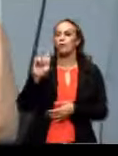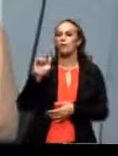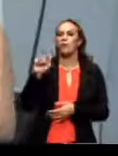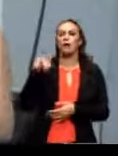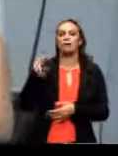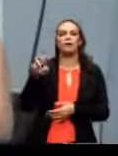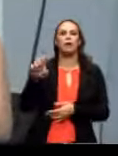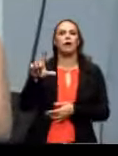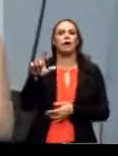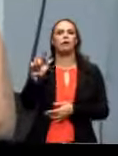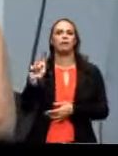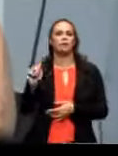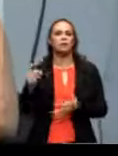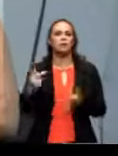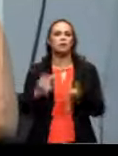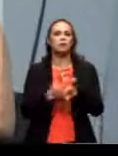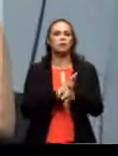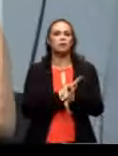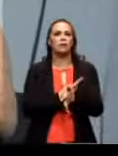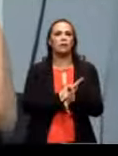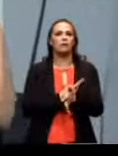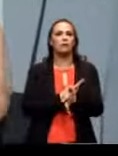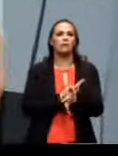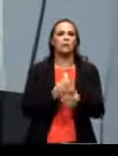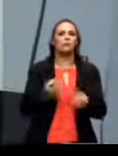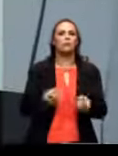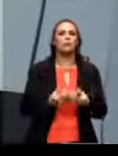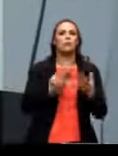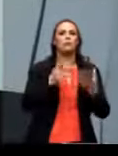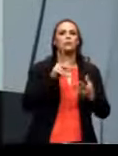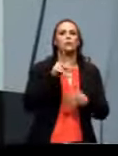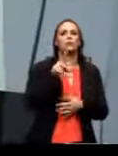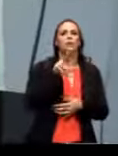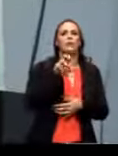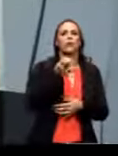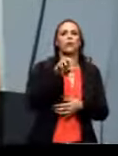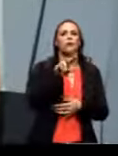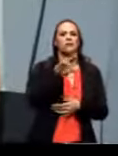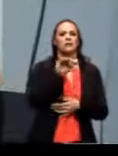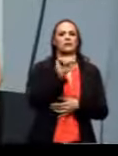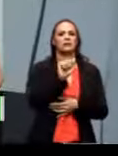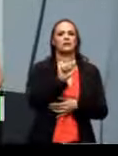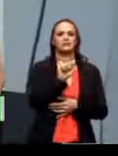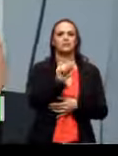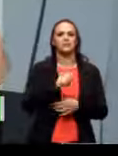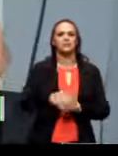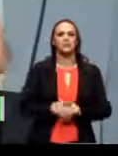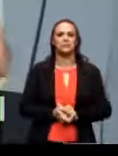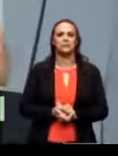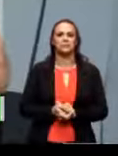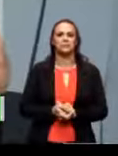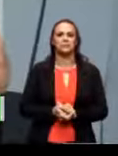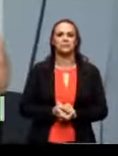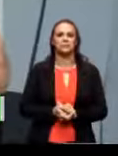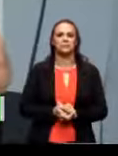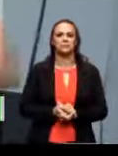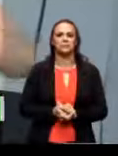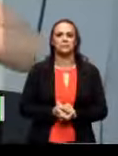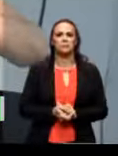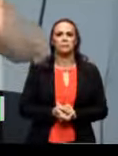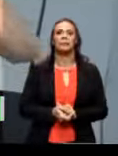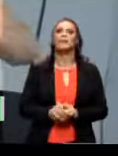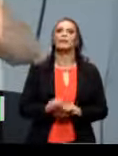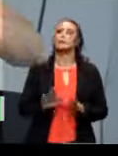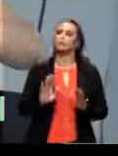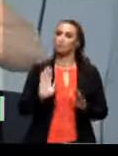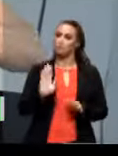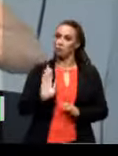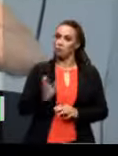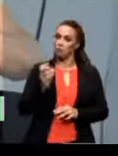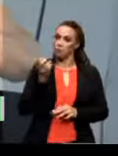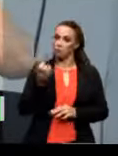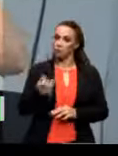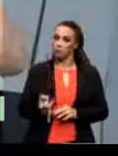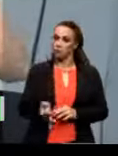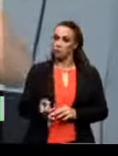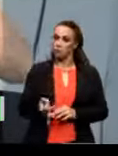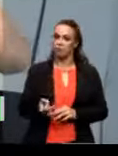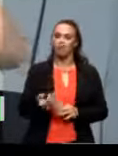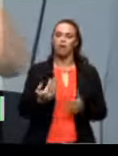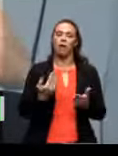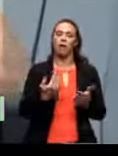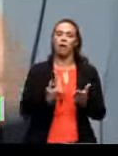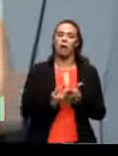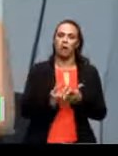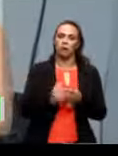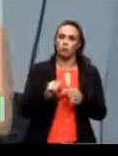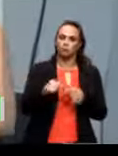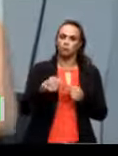bonita. Seguinte, como eu falei na aula, eu vou continuar na próxima aula, não deu para a gente terminar, vou